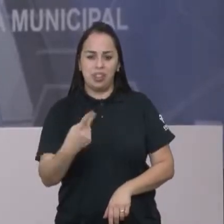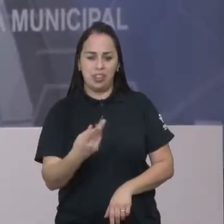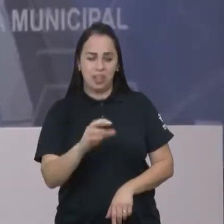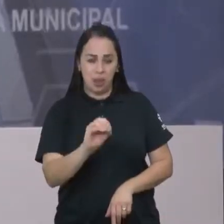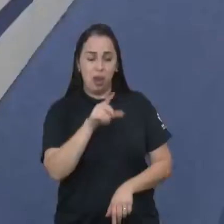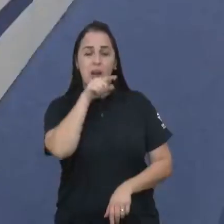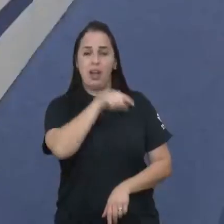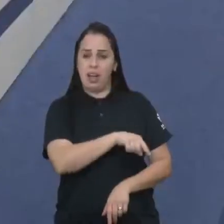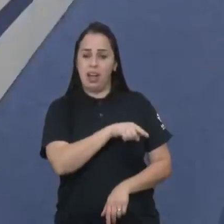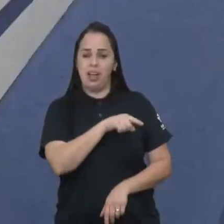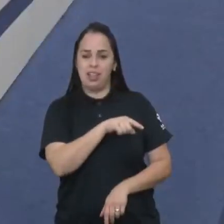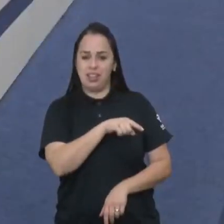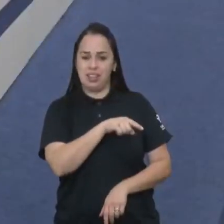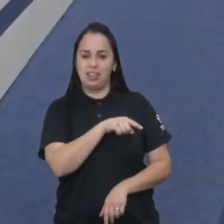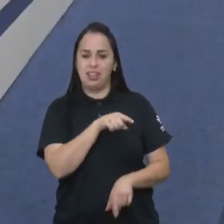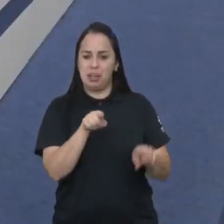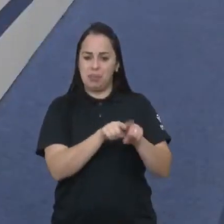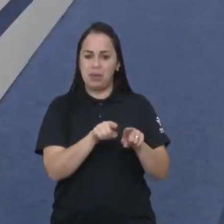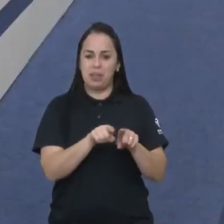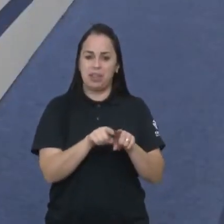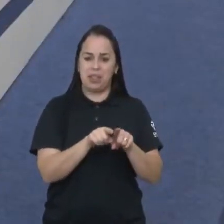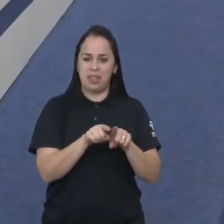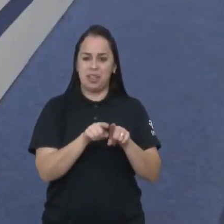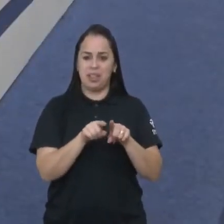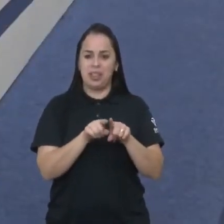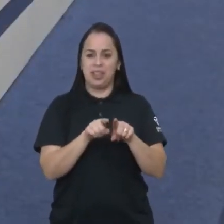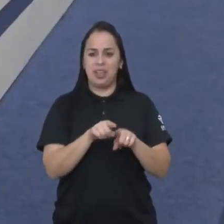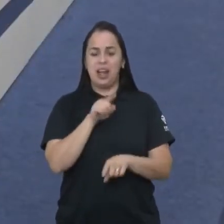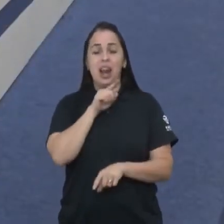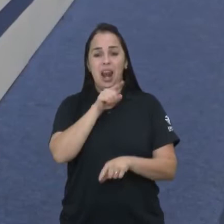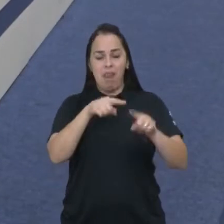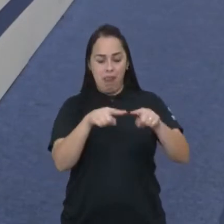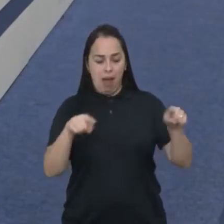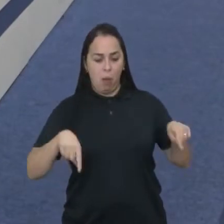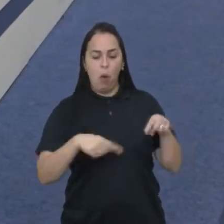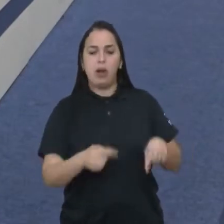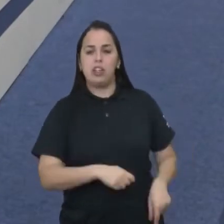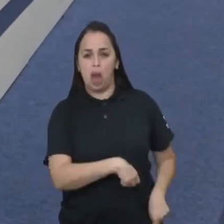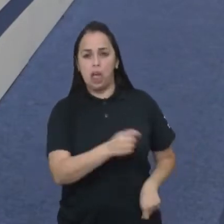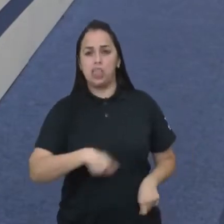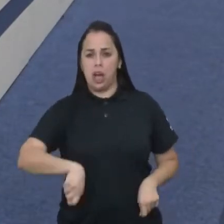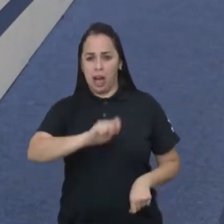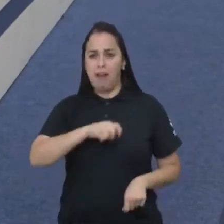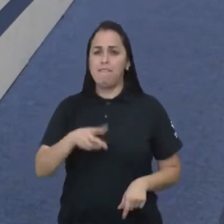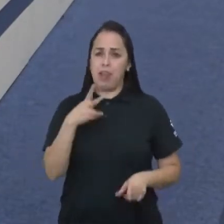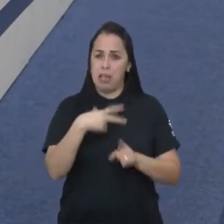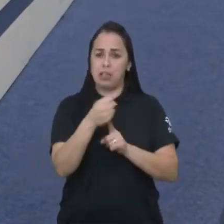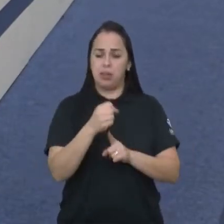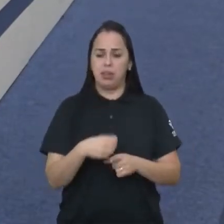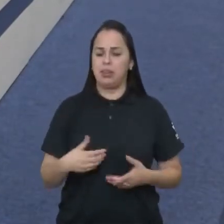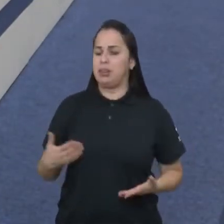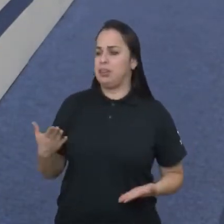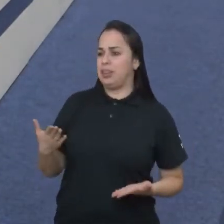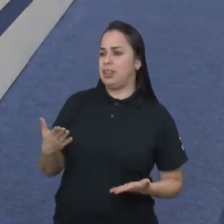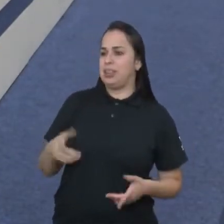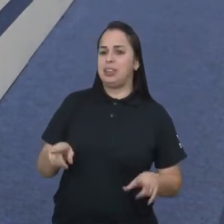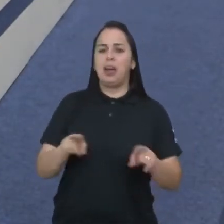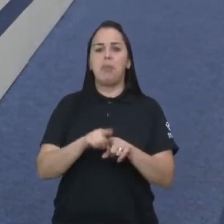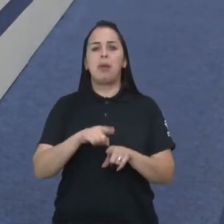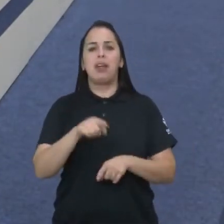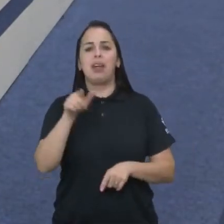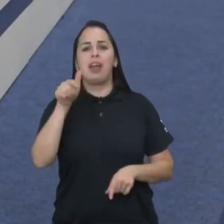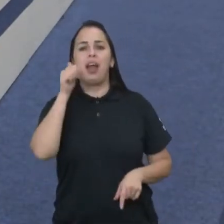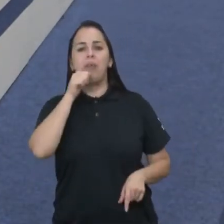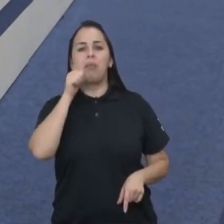lá na dupla, lá na quadra da Canebo, né? Viu, doutor Ricardo? Tem a doutora Temi também,